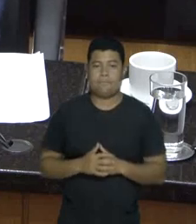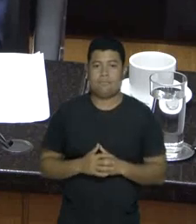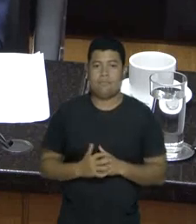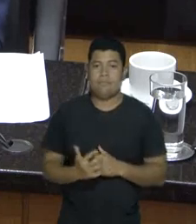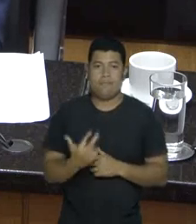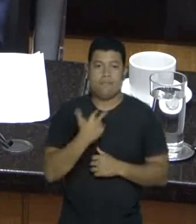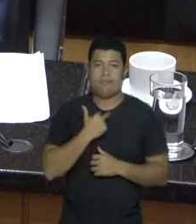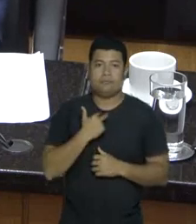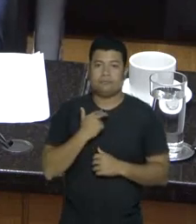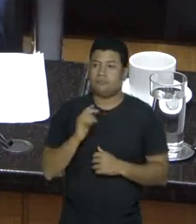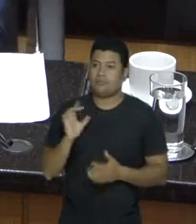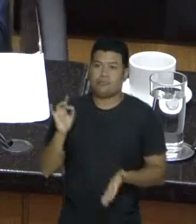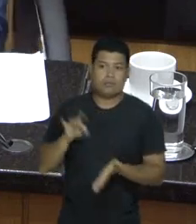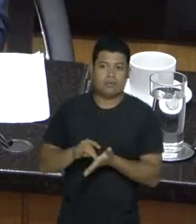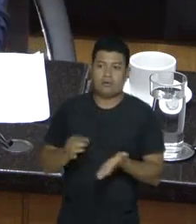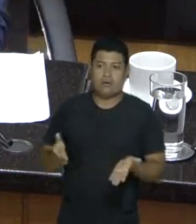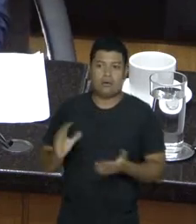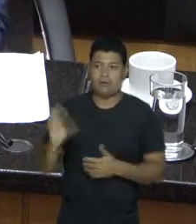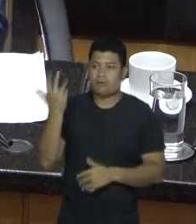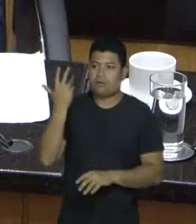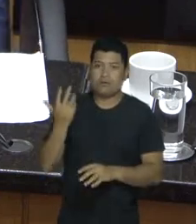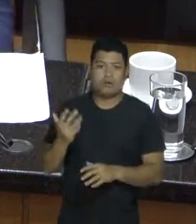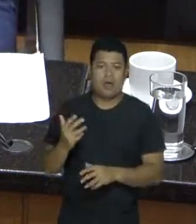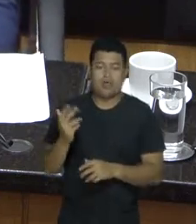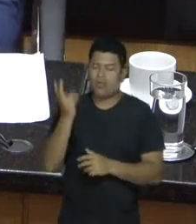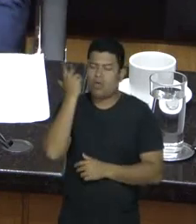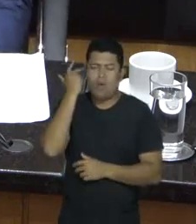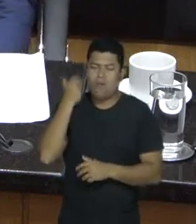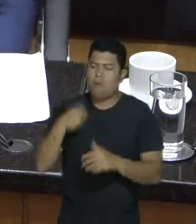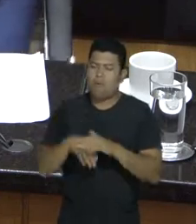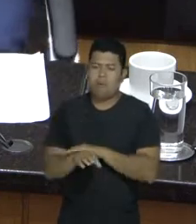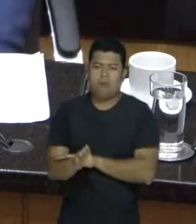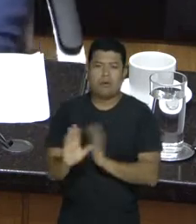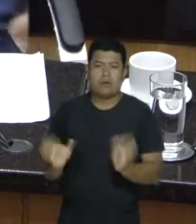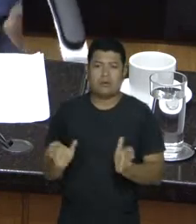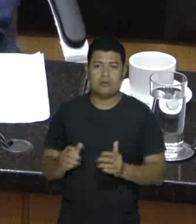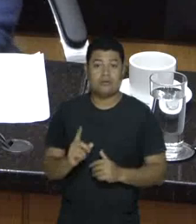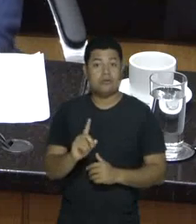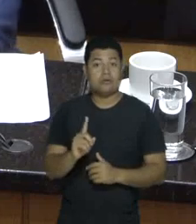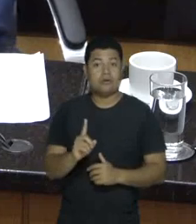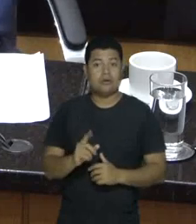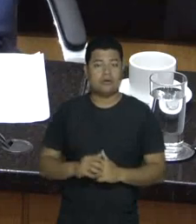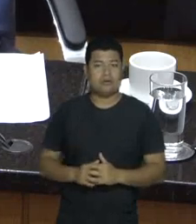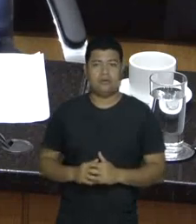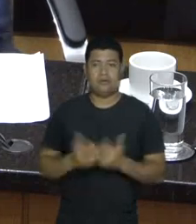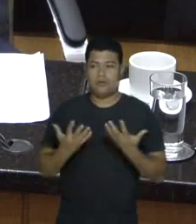uma realidade, não pode ser algo que seja comum se aceitar uma realidade como essa.